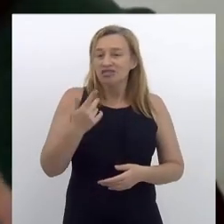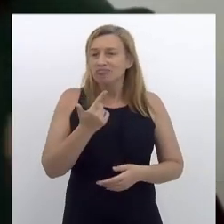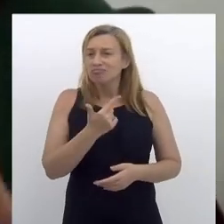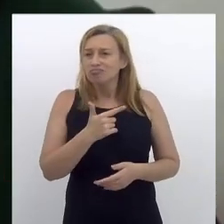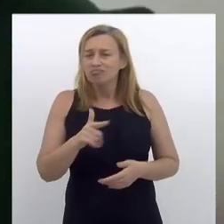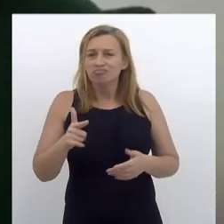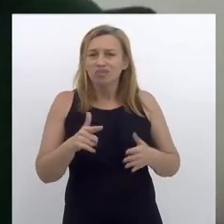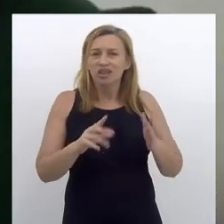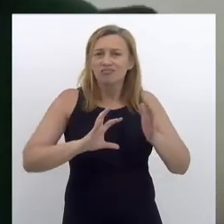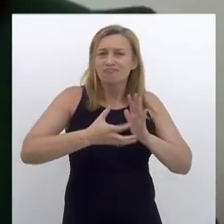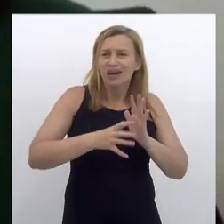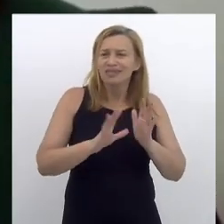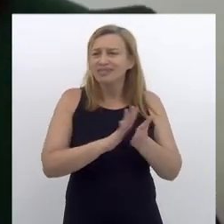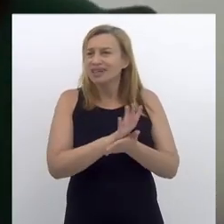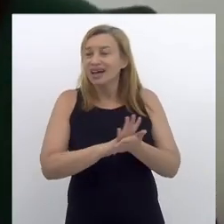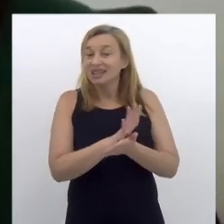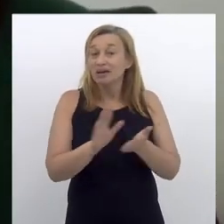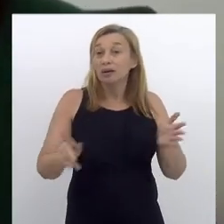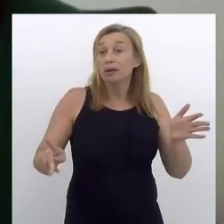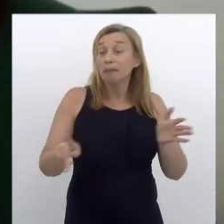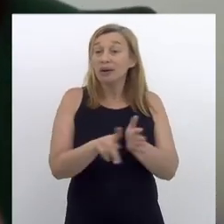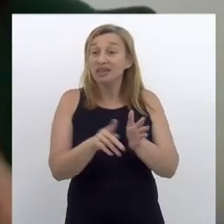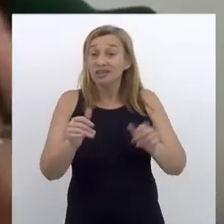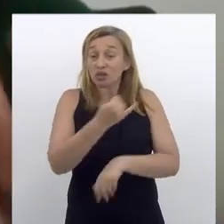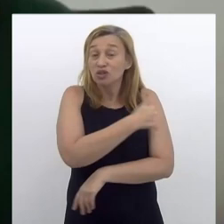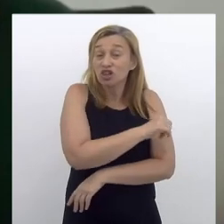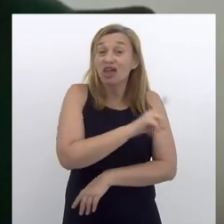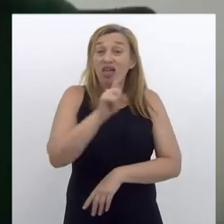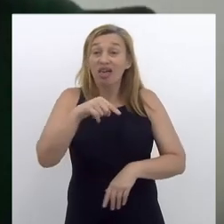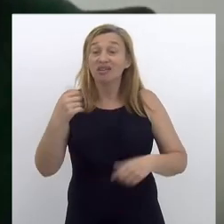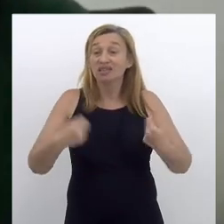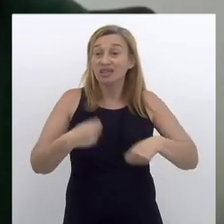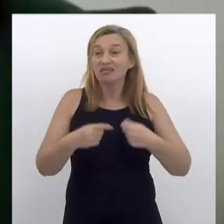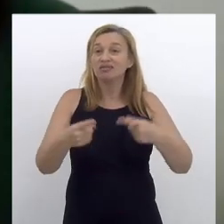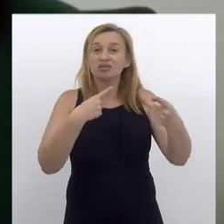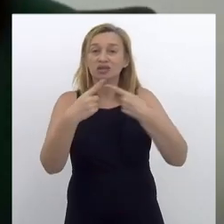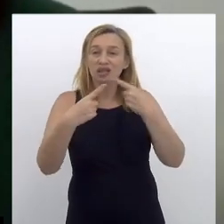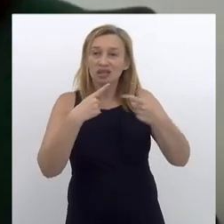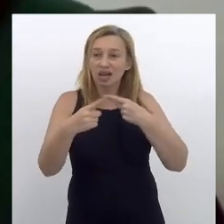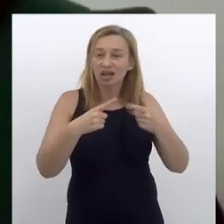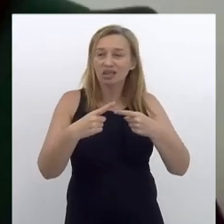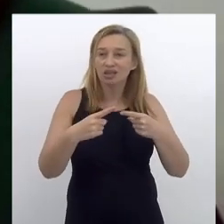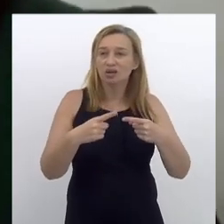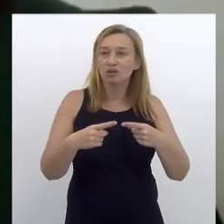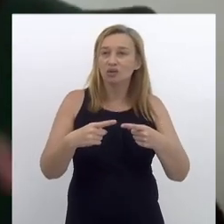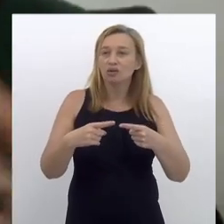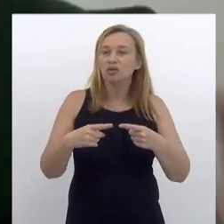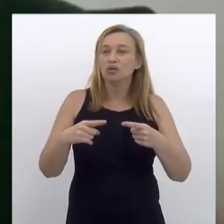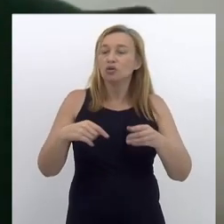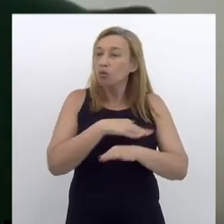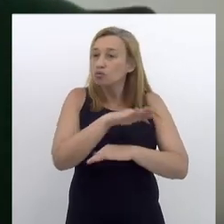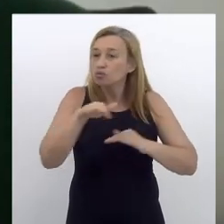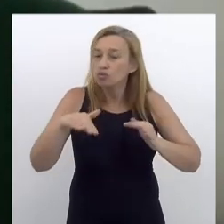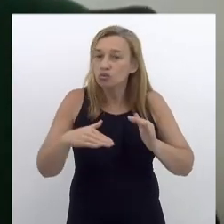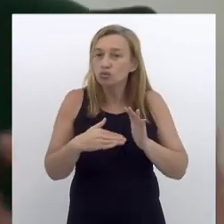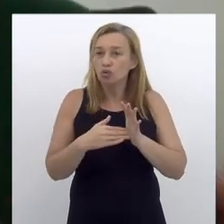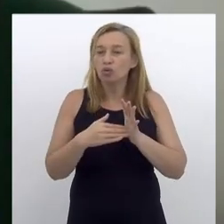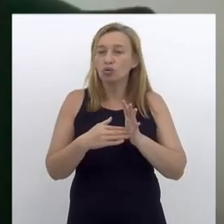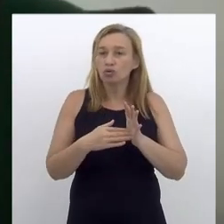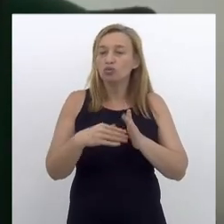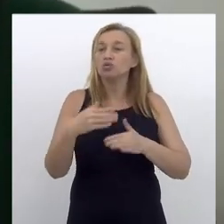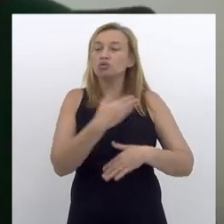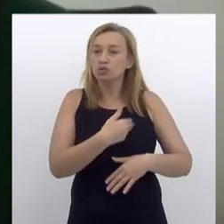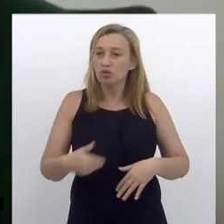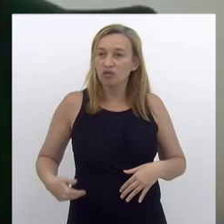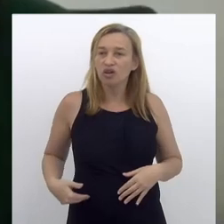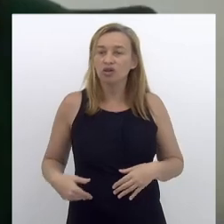porque não é uma questão de partido. O partido tem que ser o Rio de Janeiro. Então, é necessário também esse diálogo com a bancada federal, com todos os atores